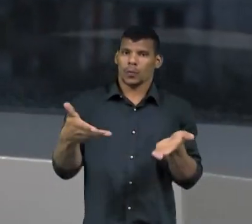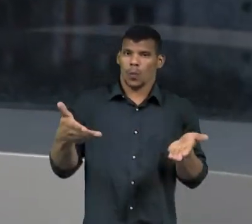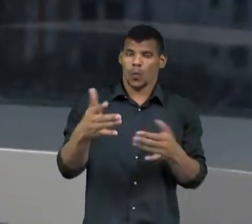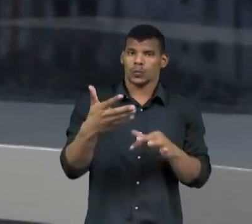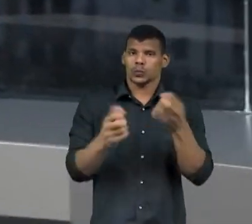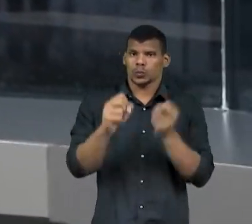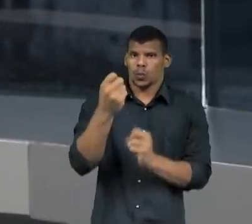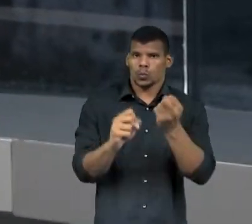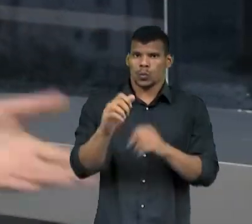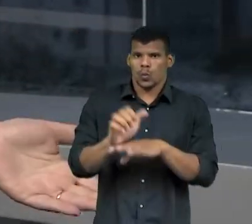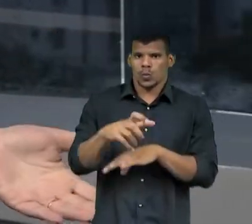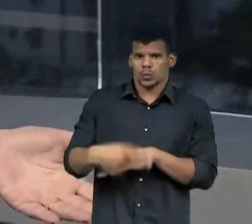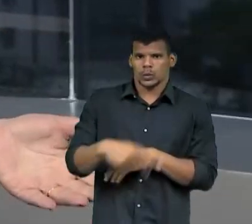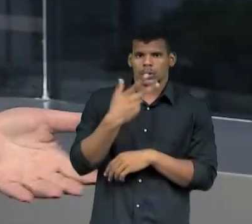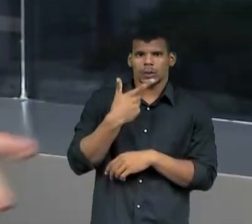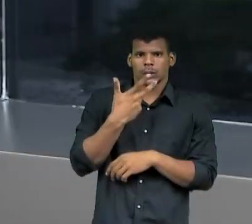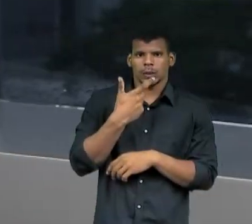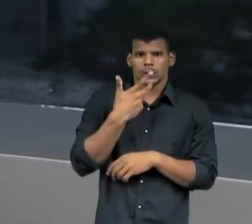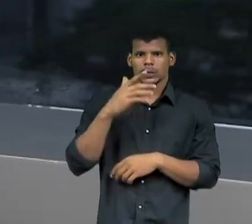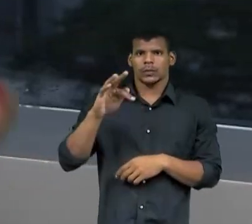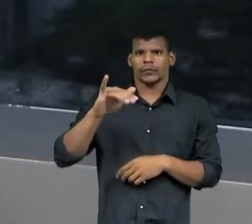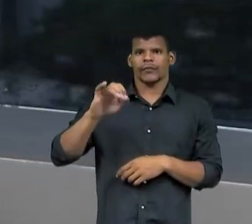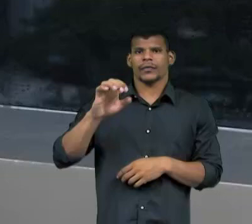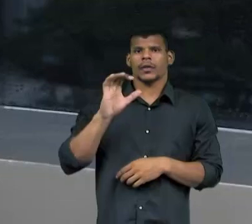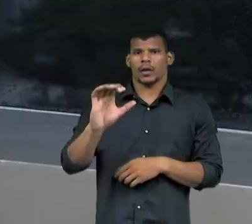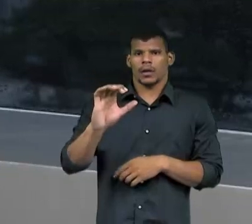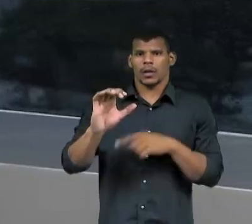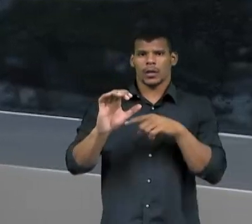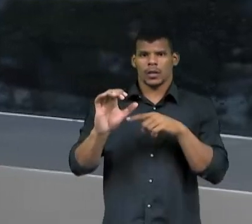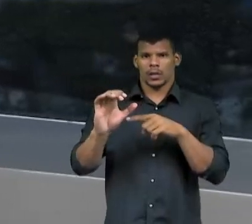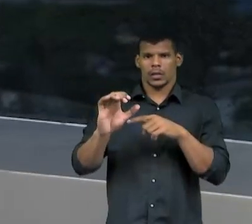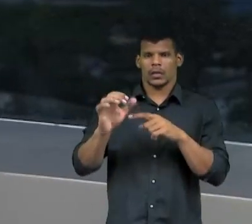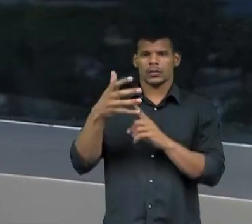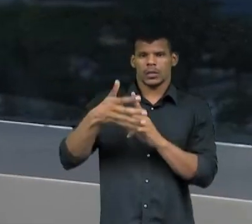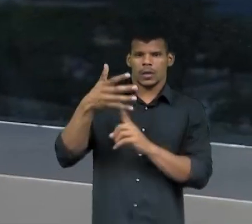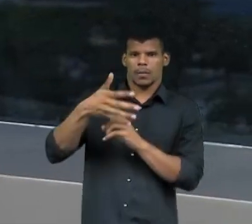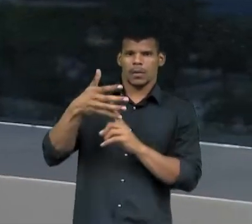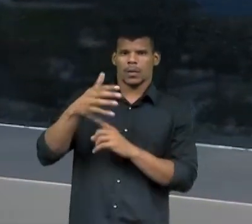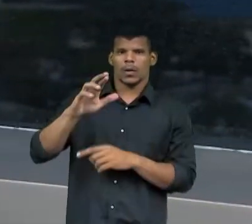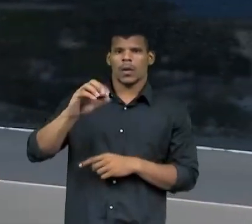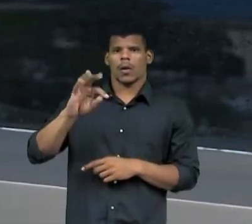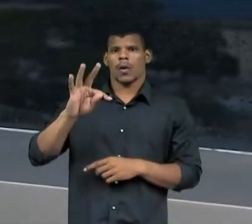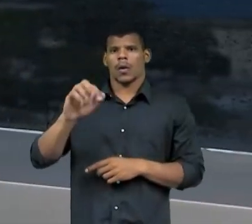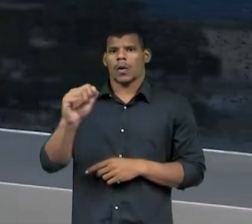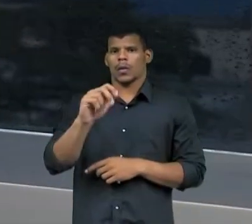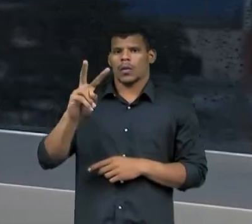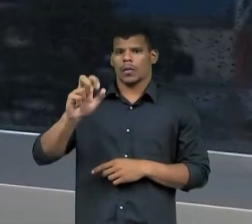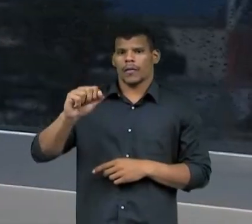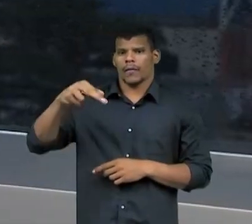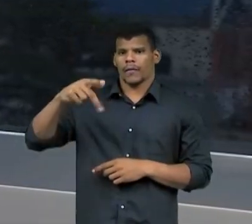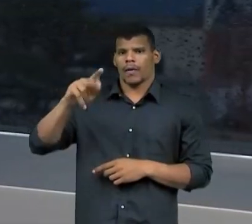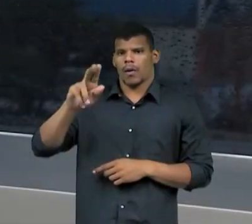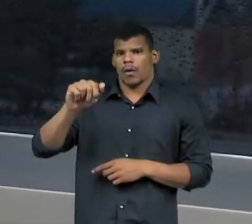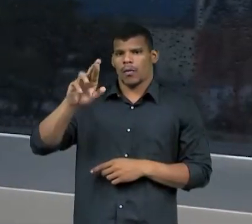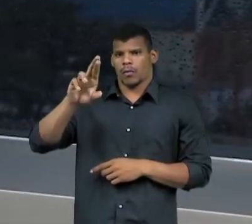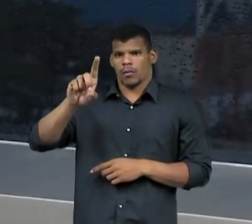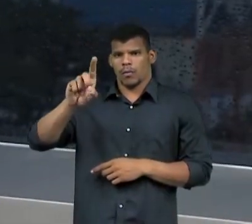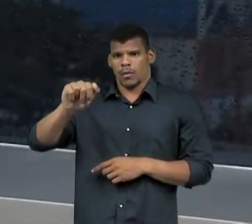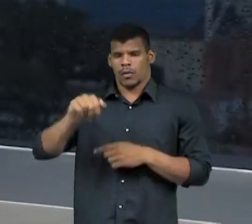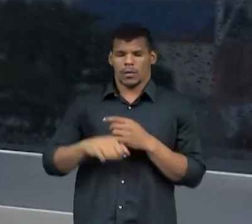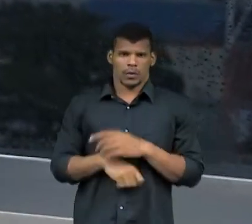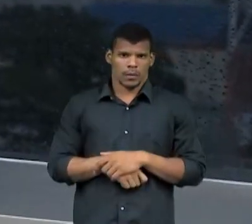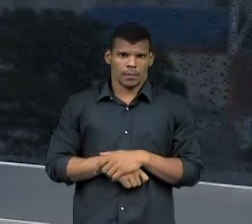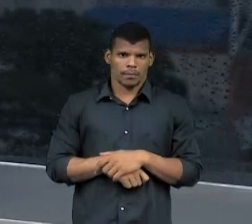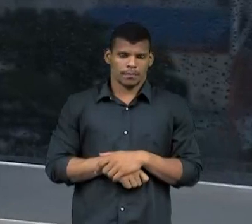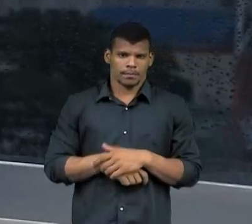do Estado do Ceará, a FIEC, o seminário Rota Ceará Vanguardas. O evento vai abordar